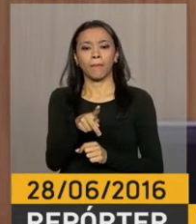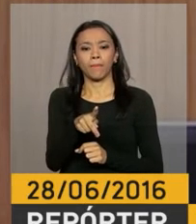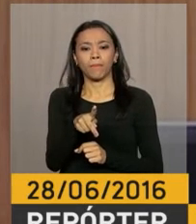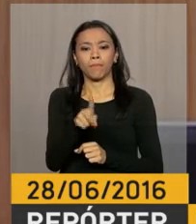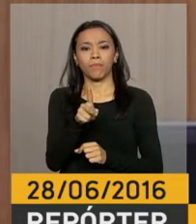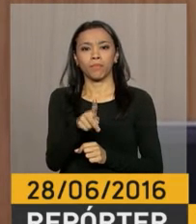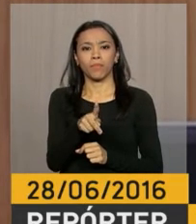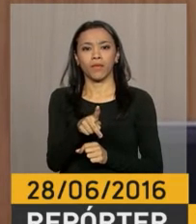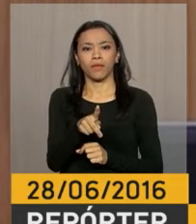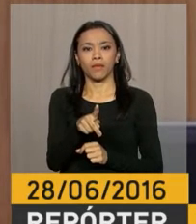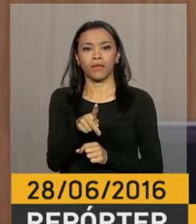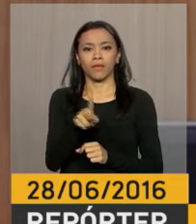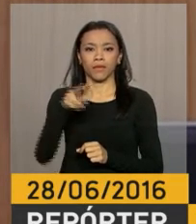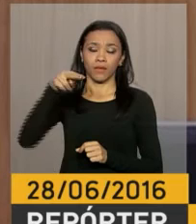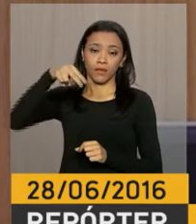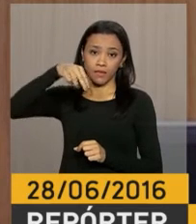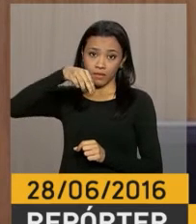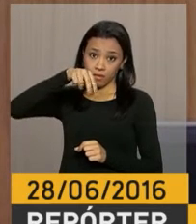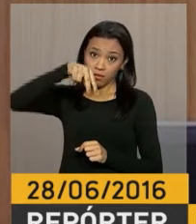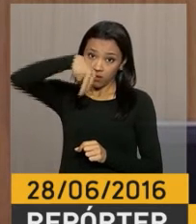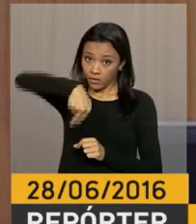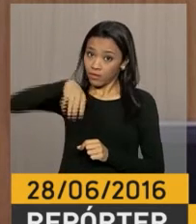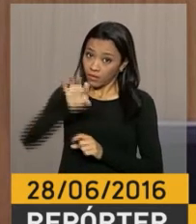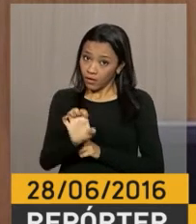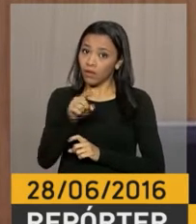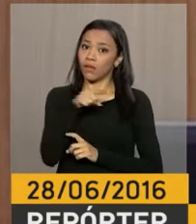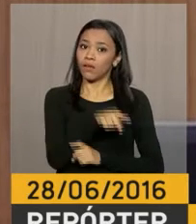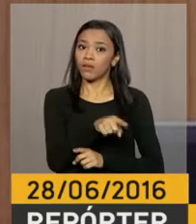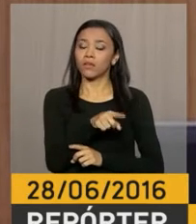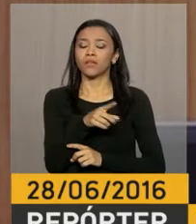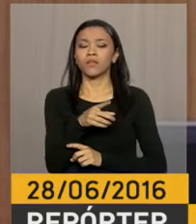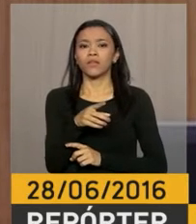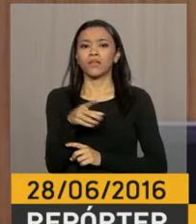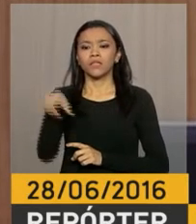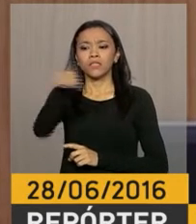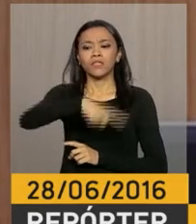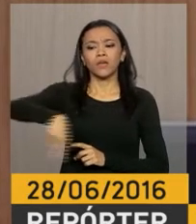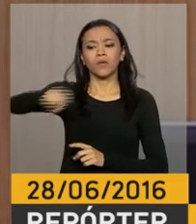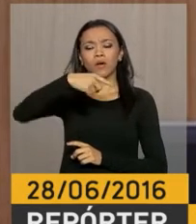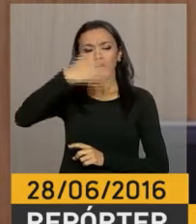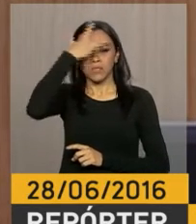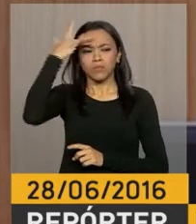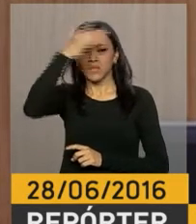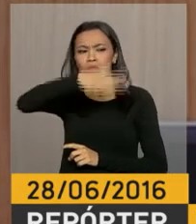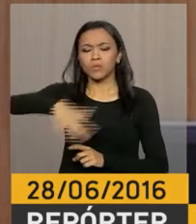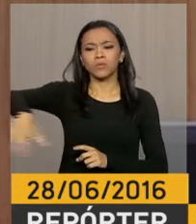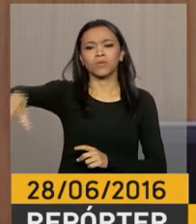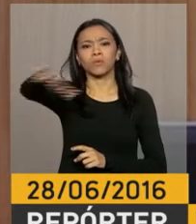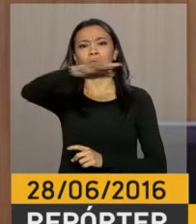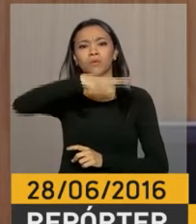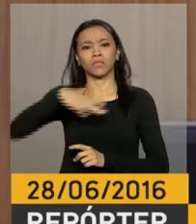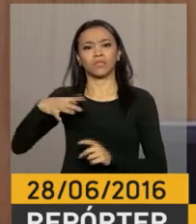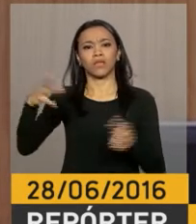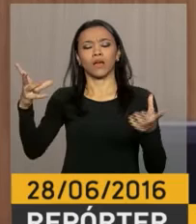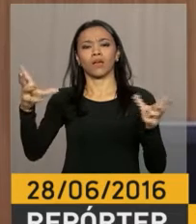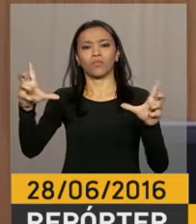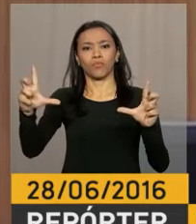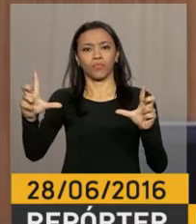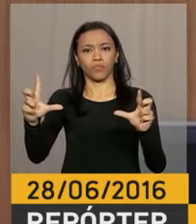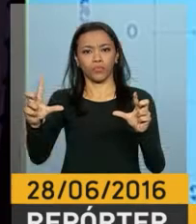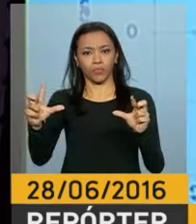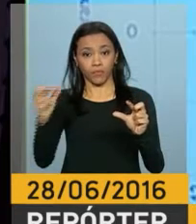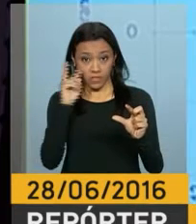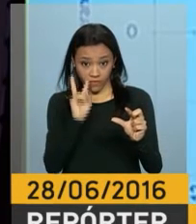na PME, né? Mas com a população ocupada desacelerando bastante. Quer dizer, esse